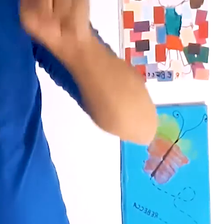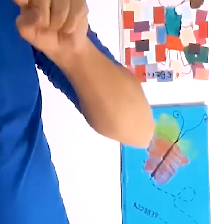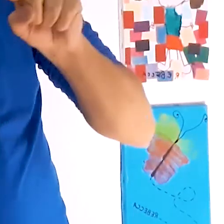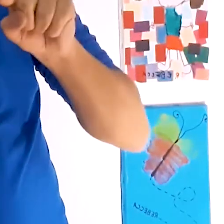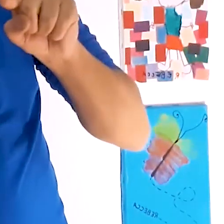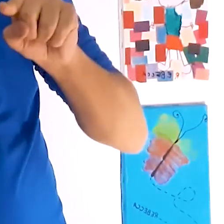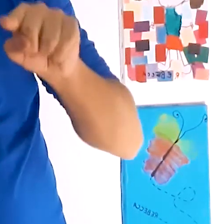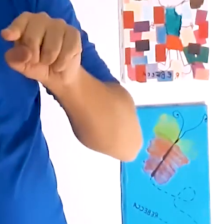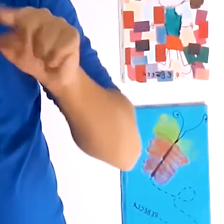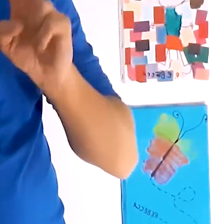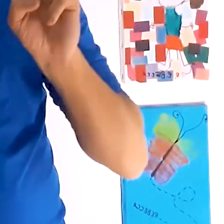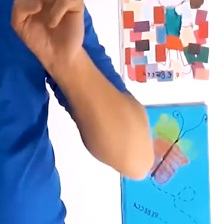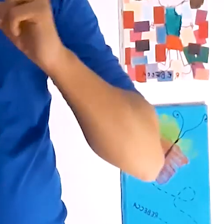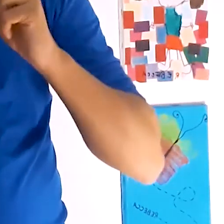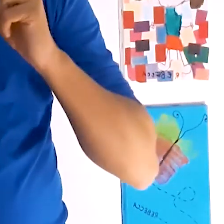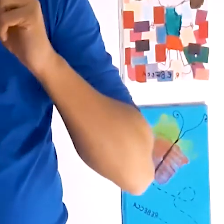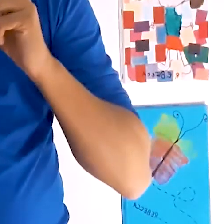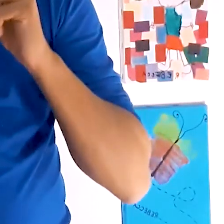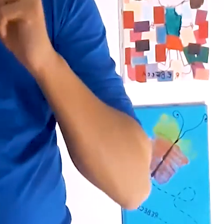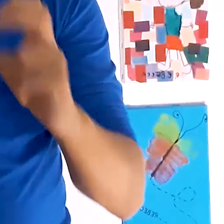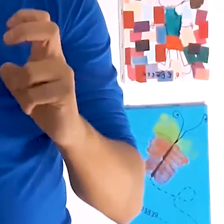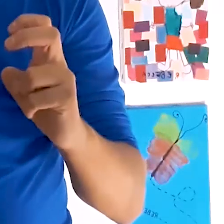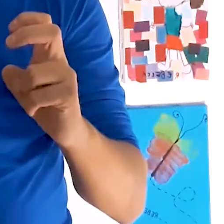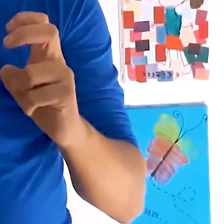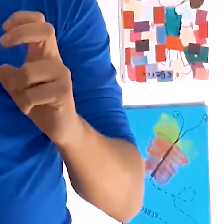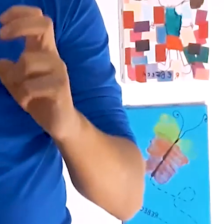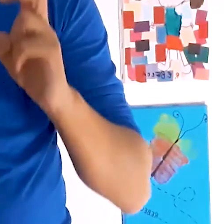o metrô. Sinal, metrô.